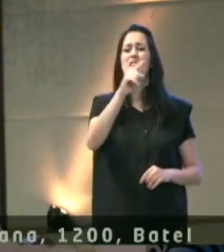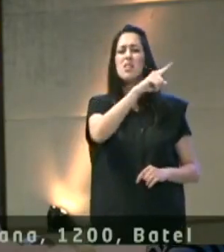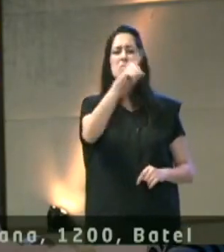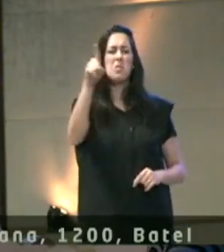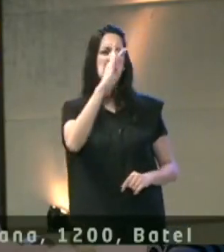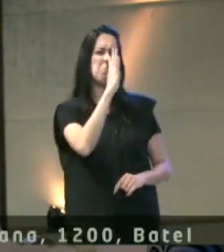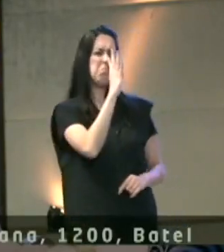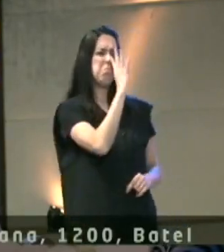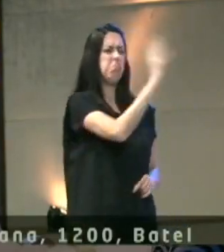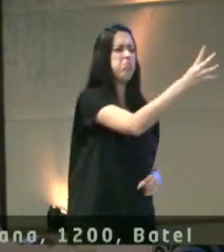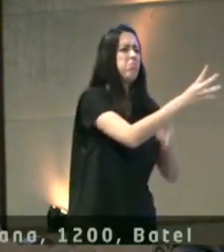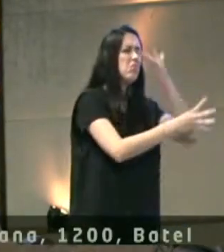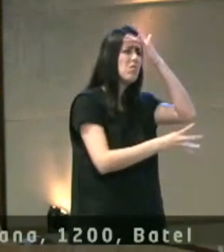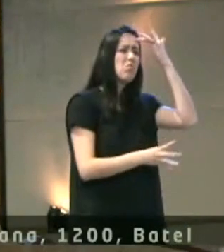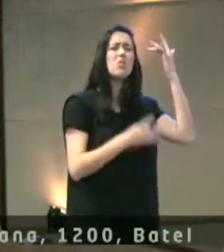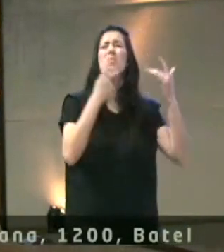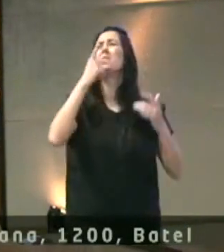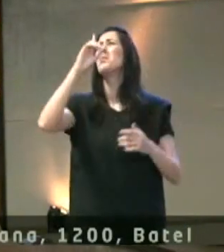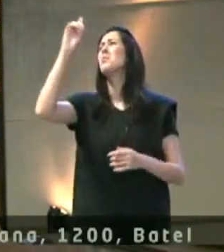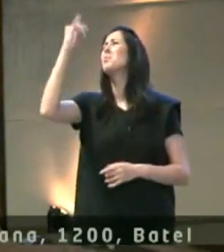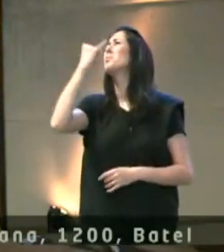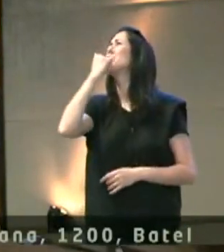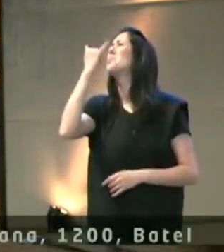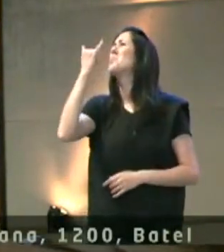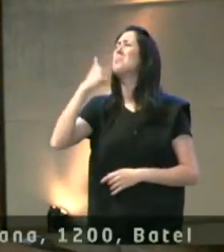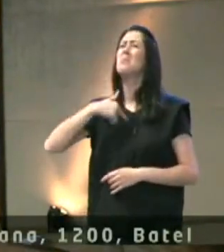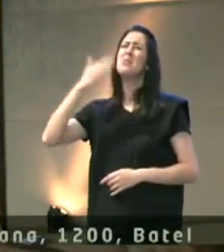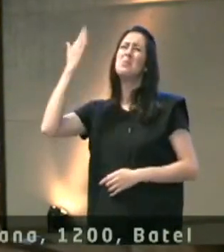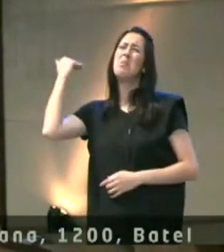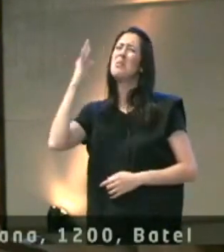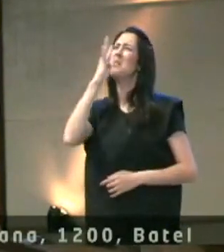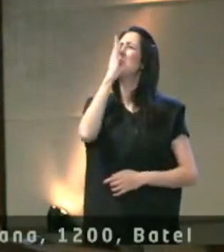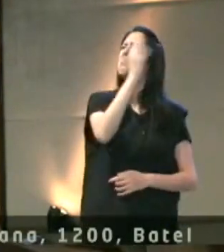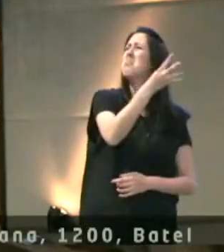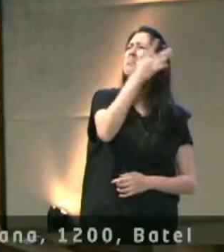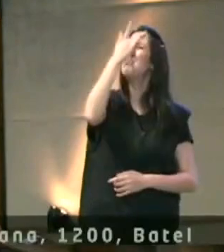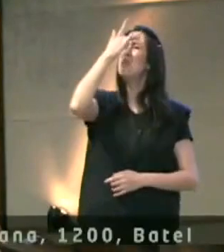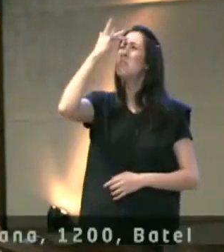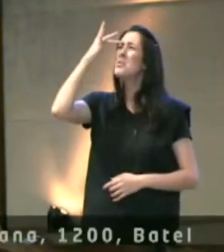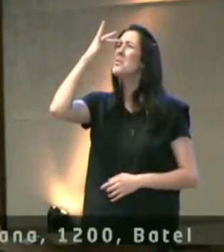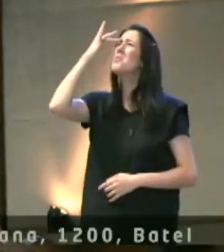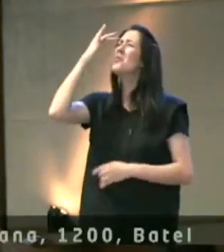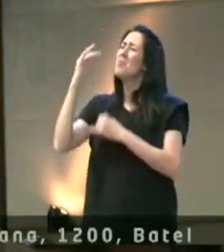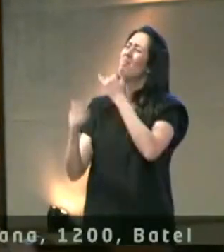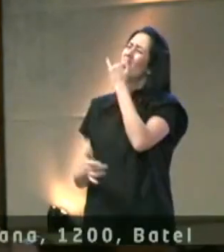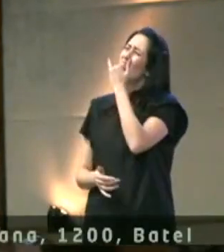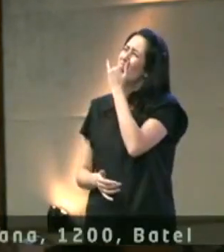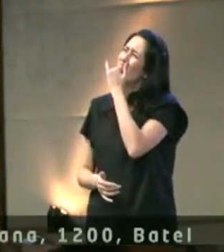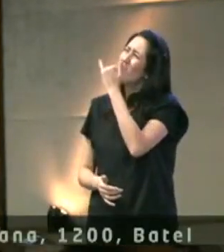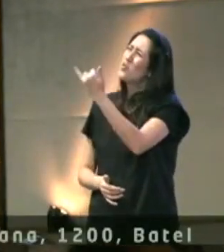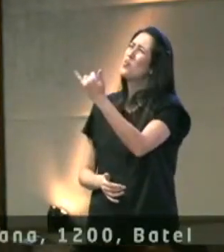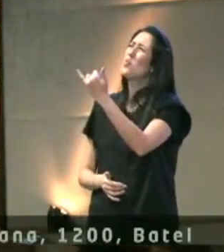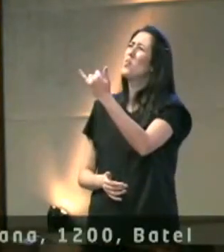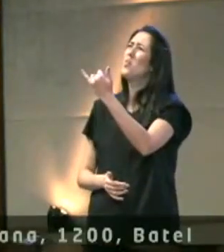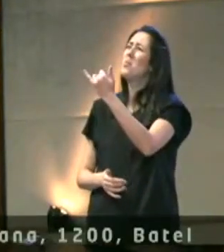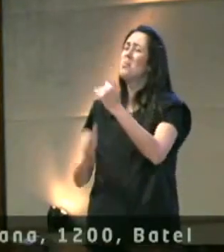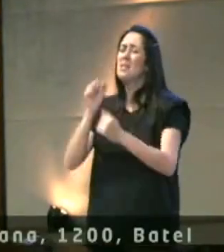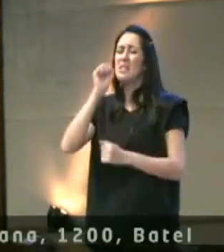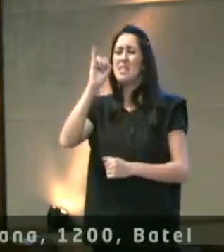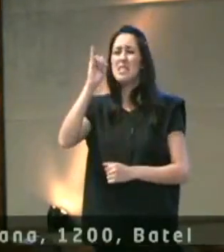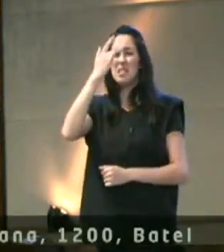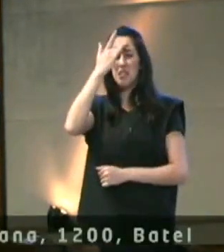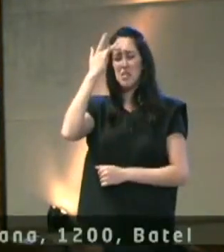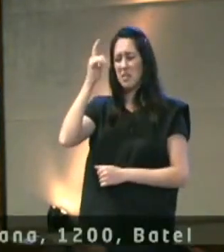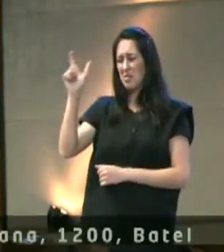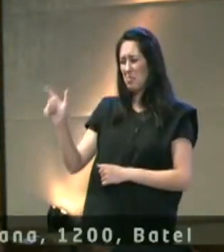você coloca isso diante de Deus e pede perdão ao Senhor. Se você machucou alguém que está aqui do teu